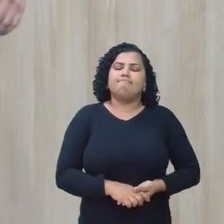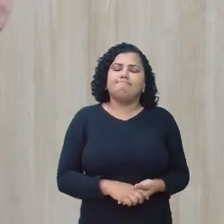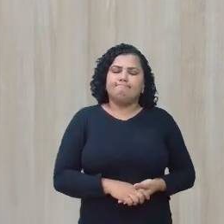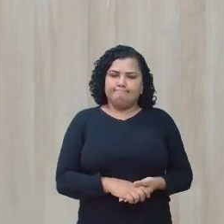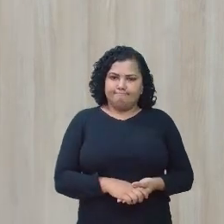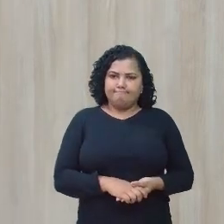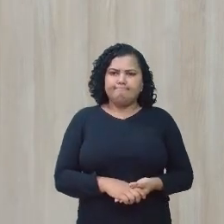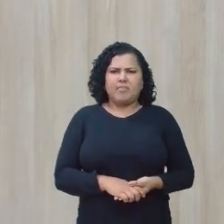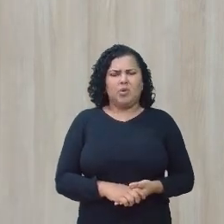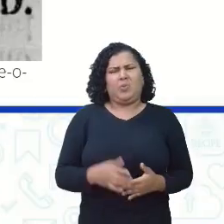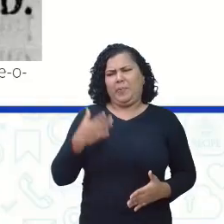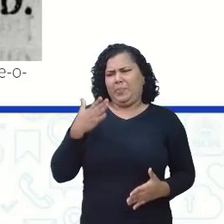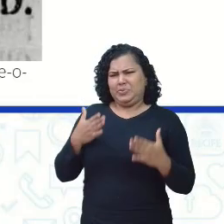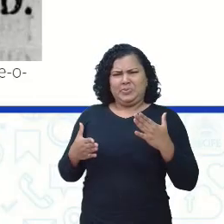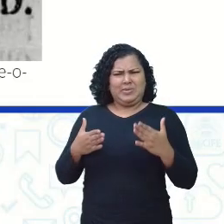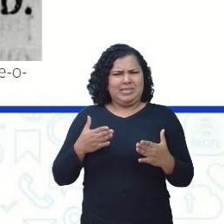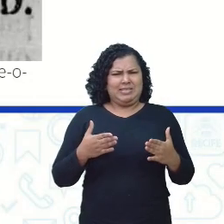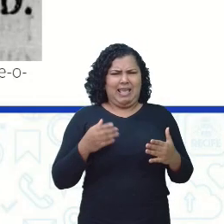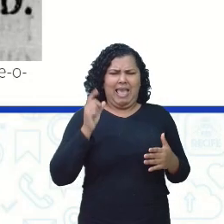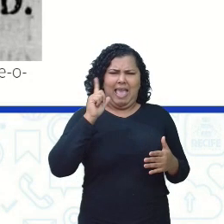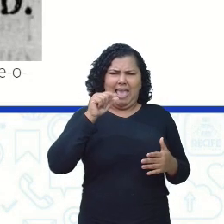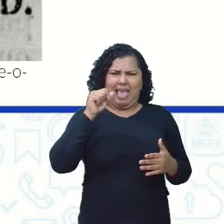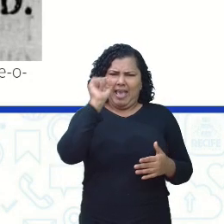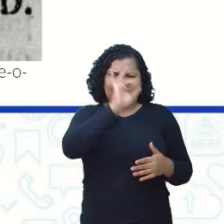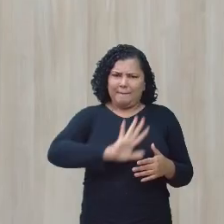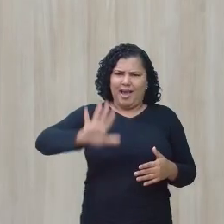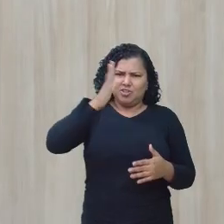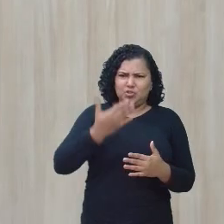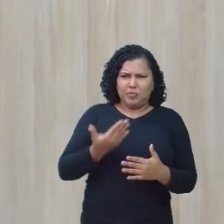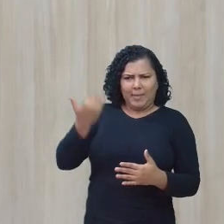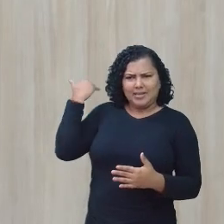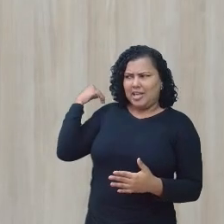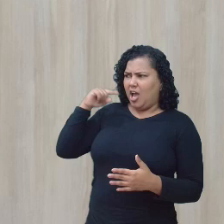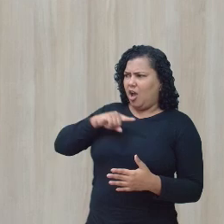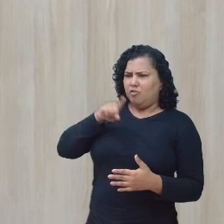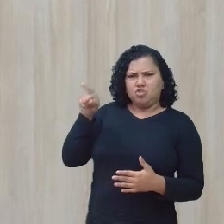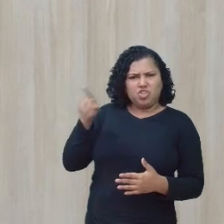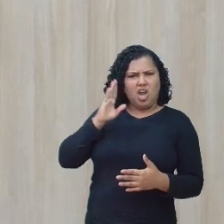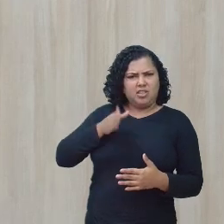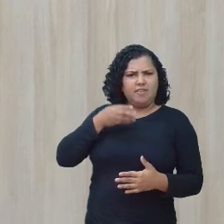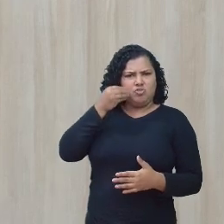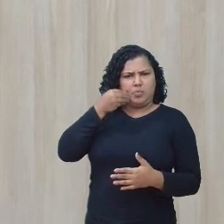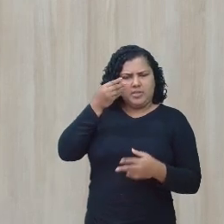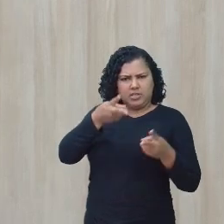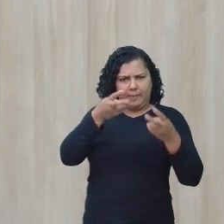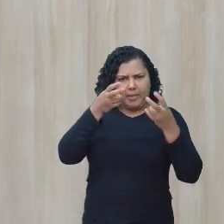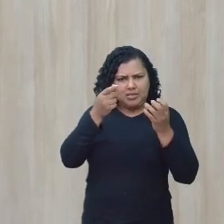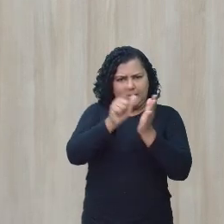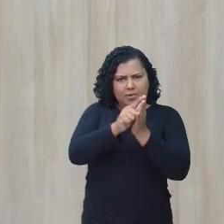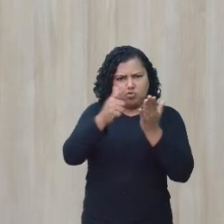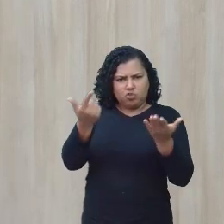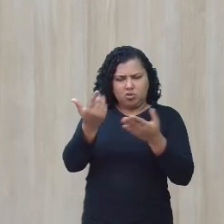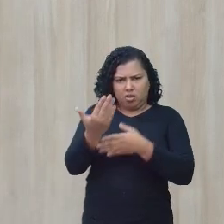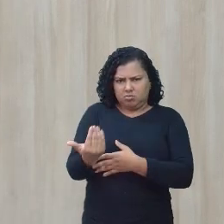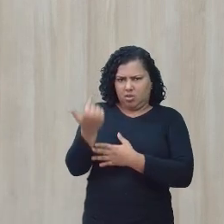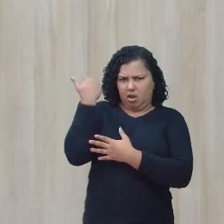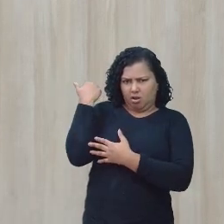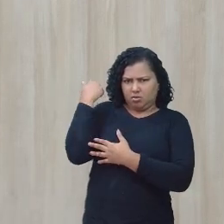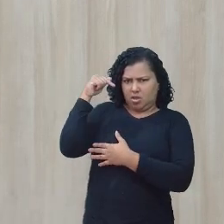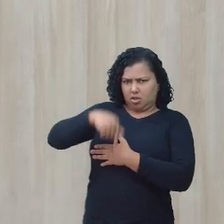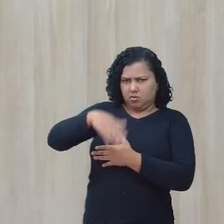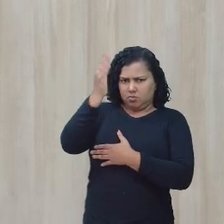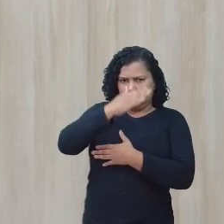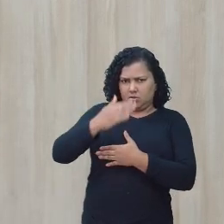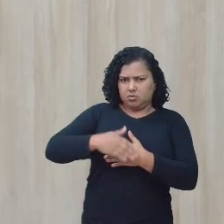tinha perguntado, né, são imagens do passado. O professor Luciano já tinha se deparado com essas imagens aí da escravidão no